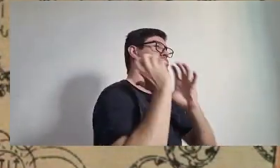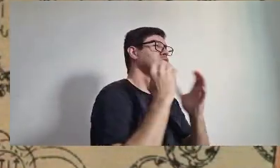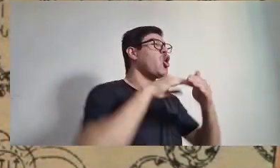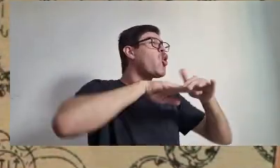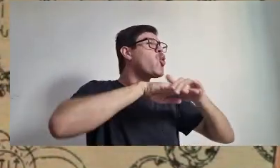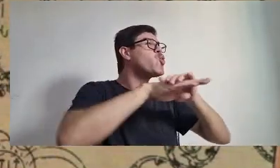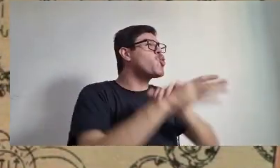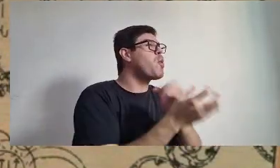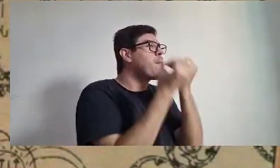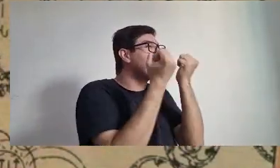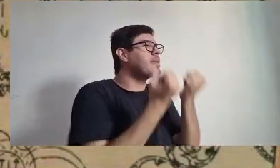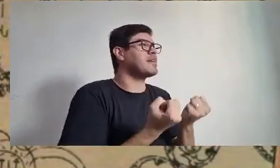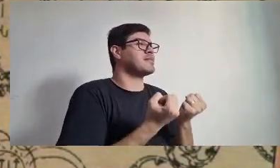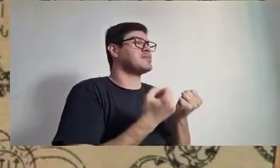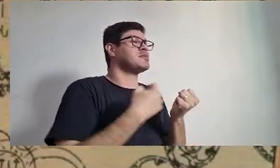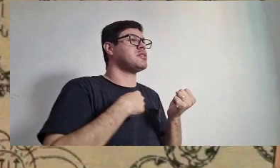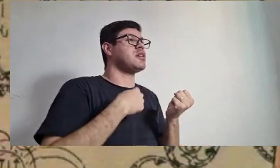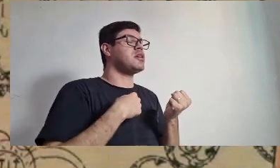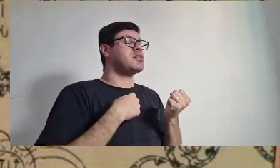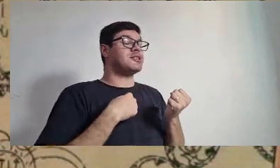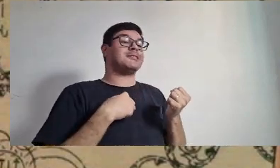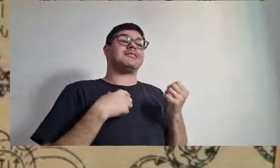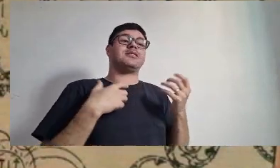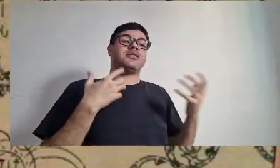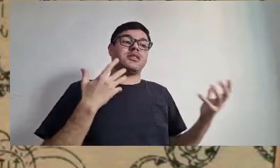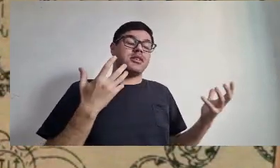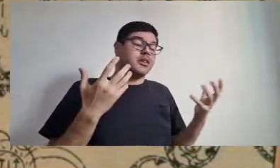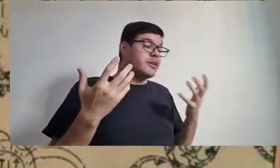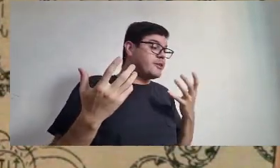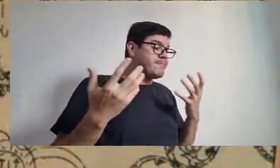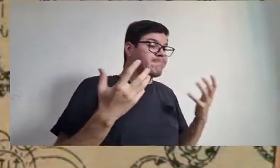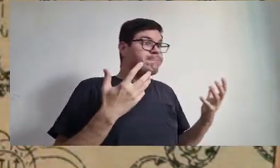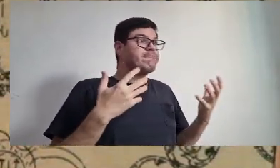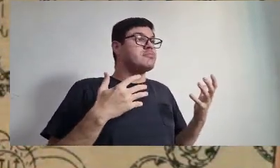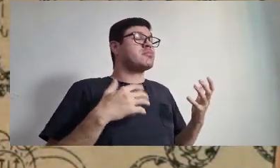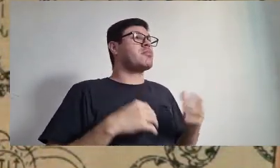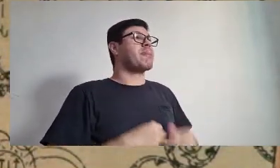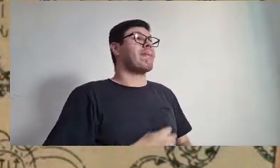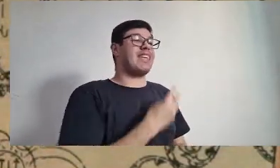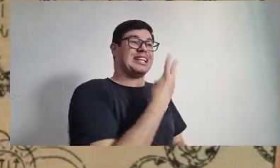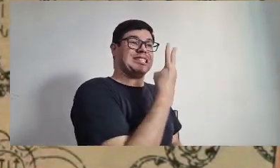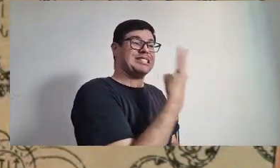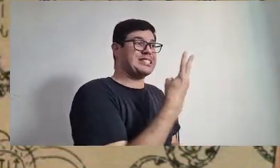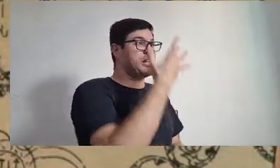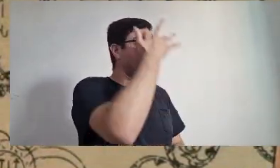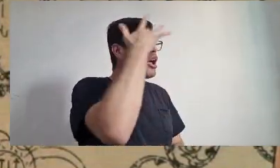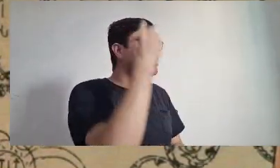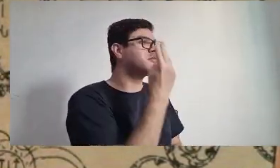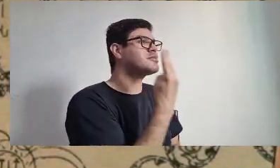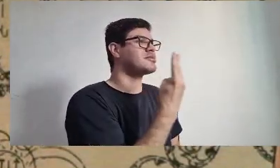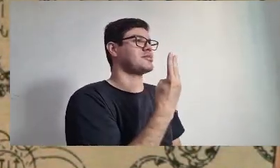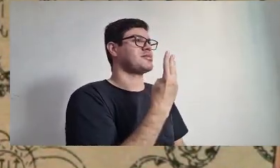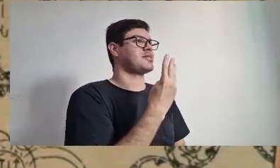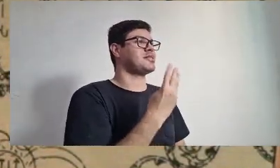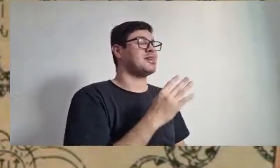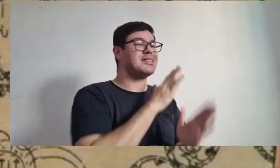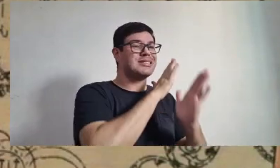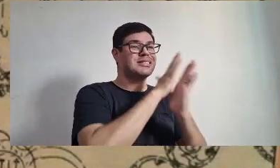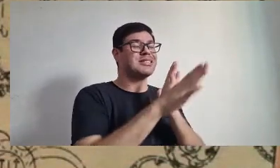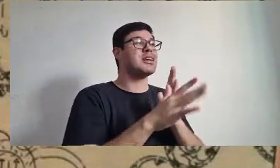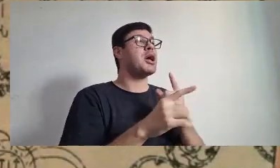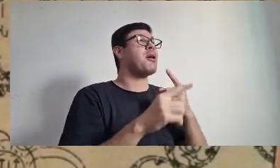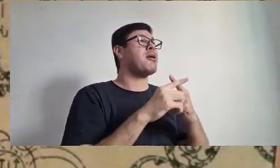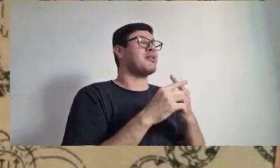safra, e eles tinham que trabalhar. Uns 3, 4 pegaram comigo e saíram, porque as mãos não